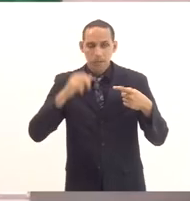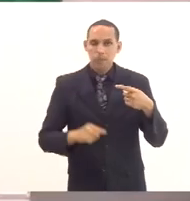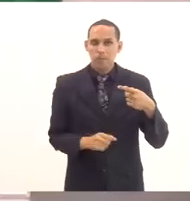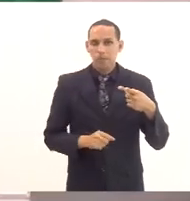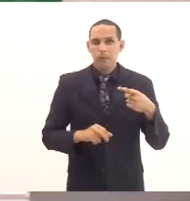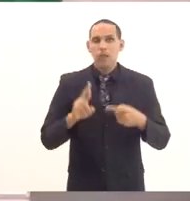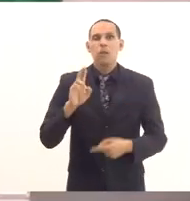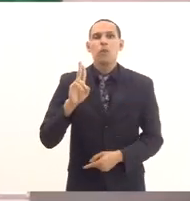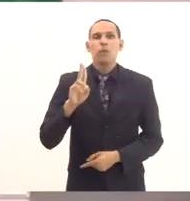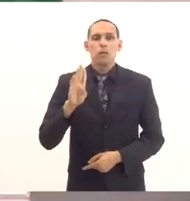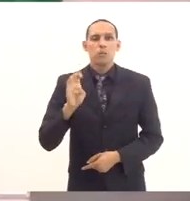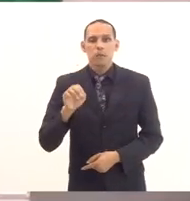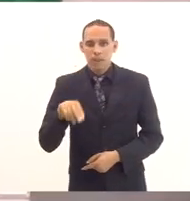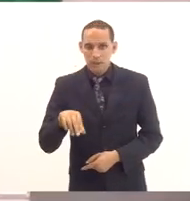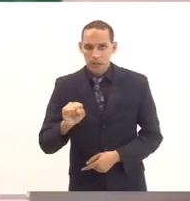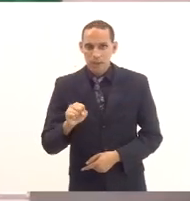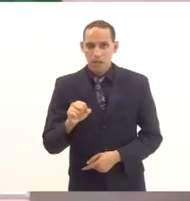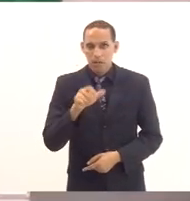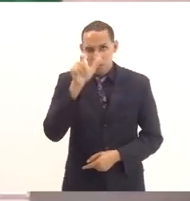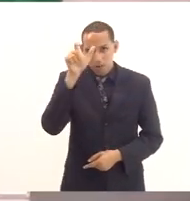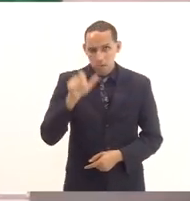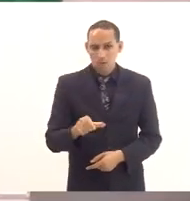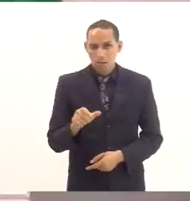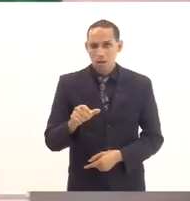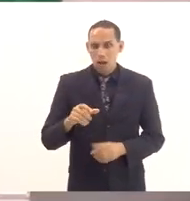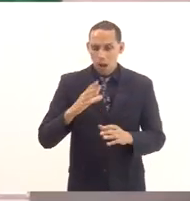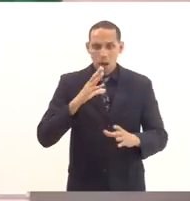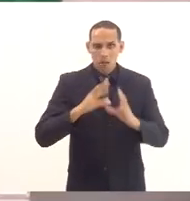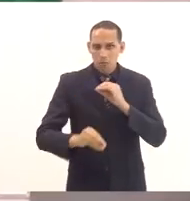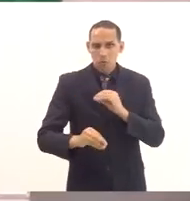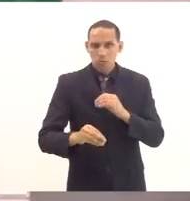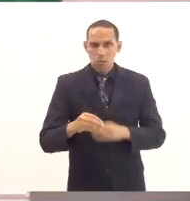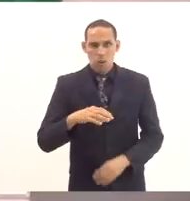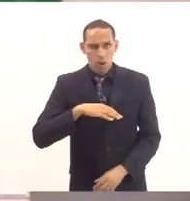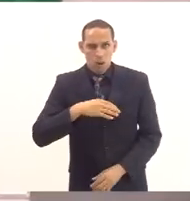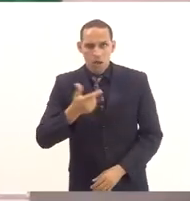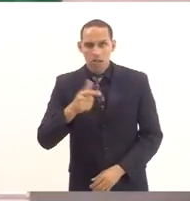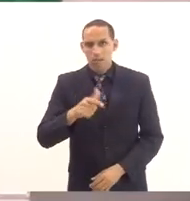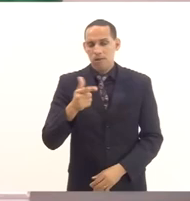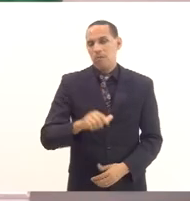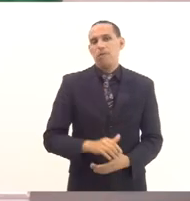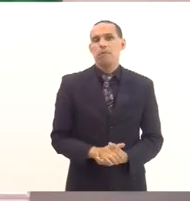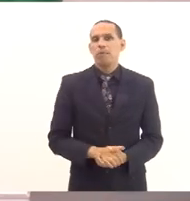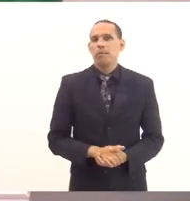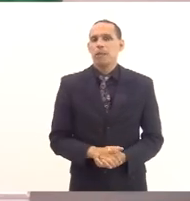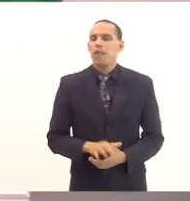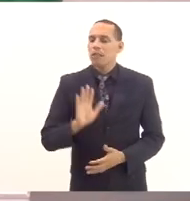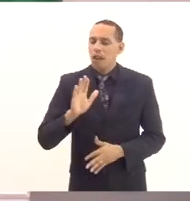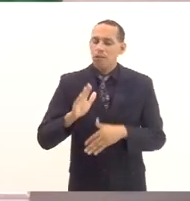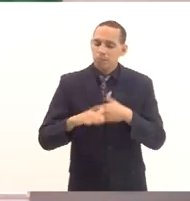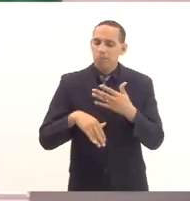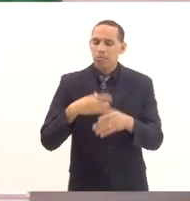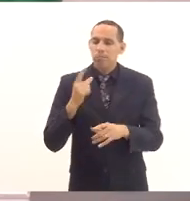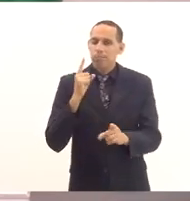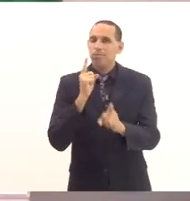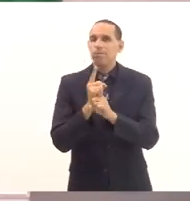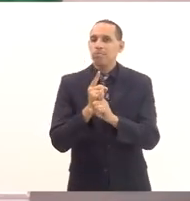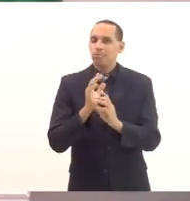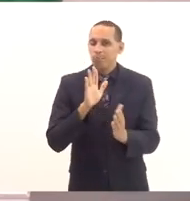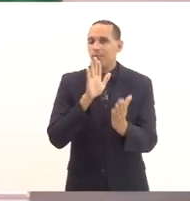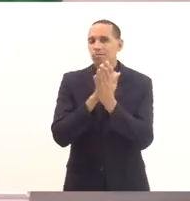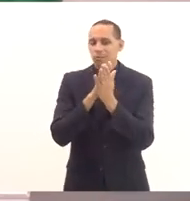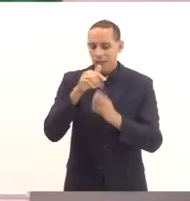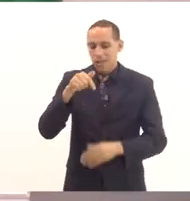bomtempo se ó tá fugindo como um covarde é mais mais cedo ou mais tarde nós nos